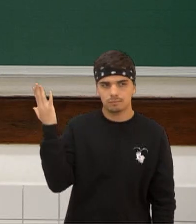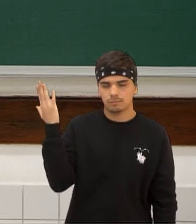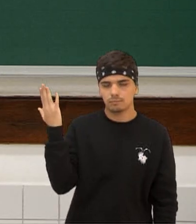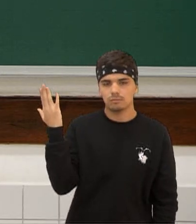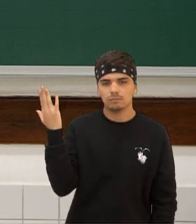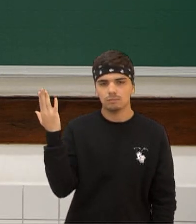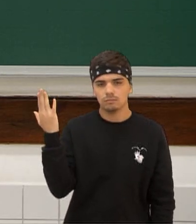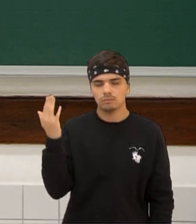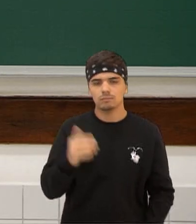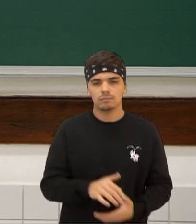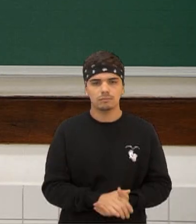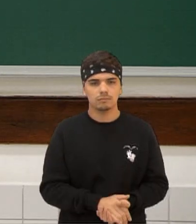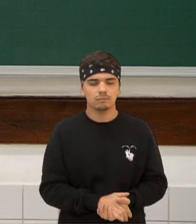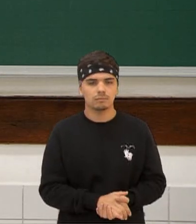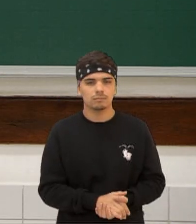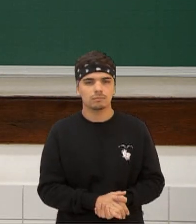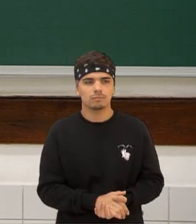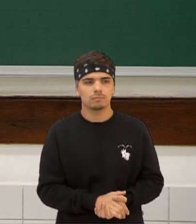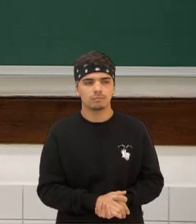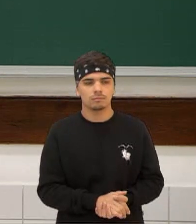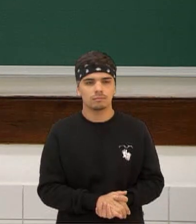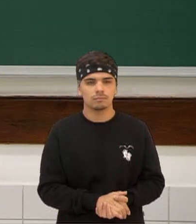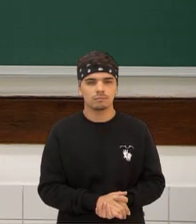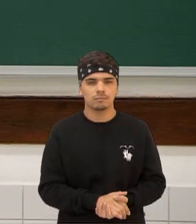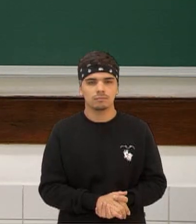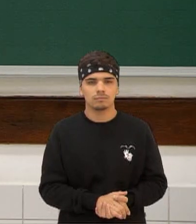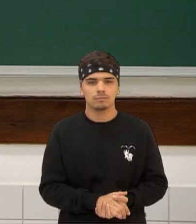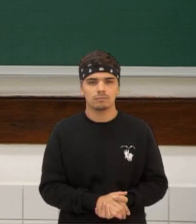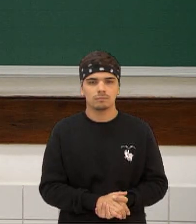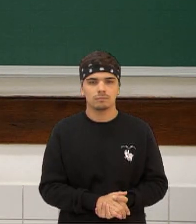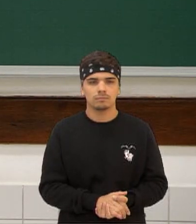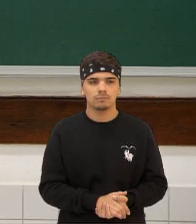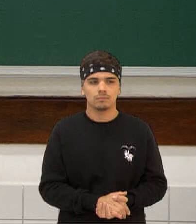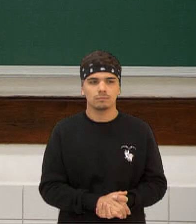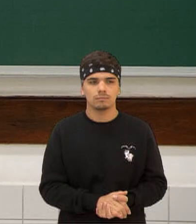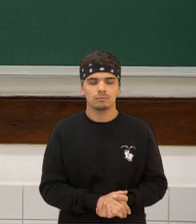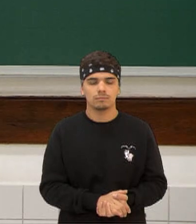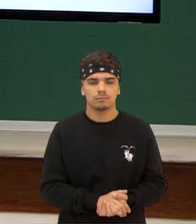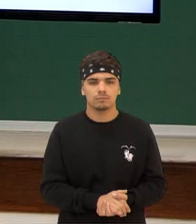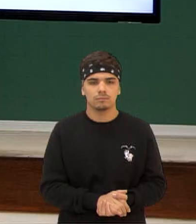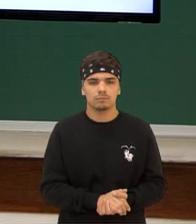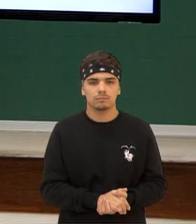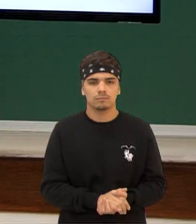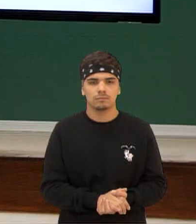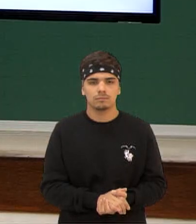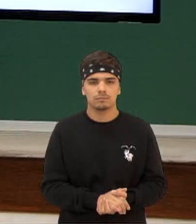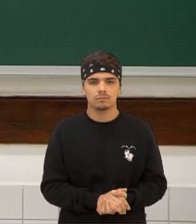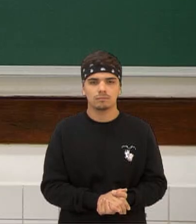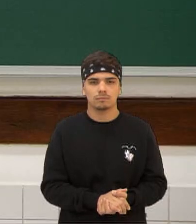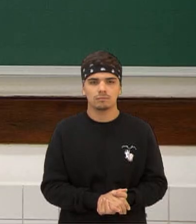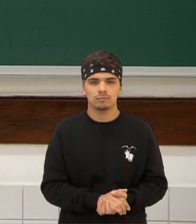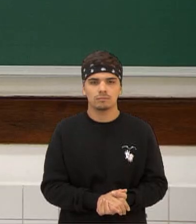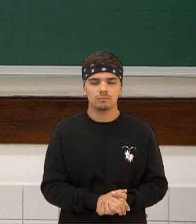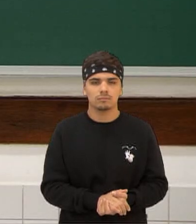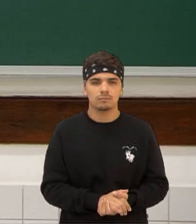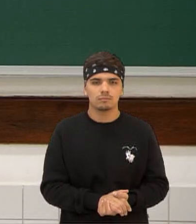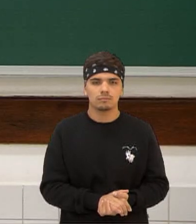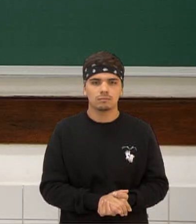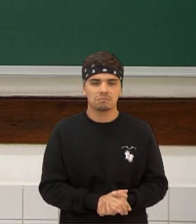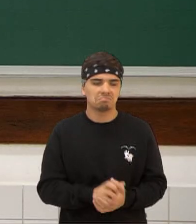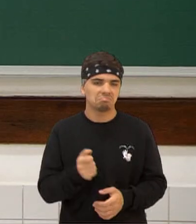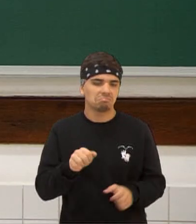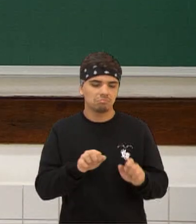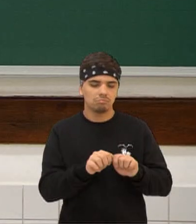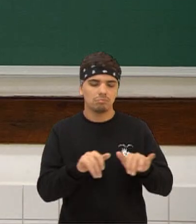play soccer nacional que New riding the bike Can you play the guitar ou play the